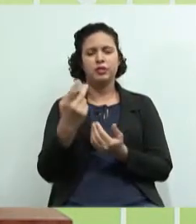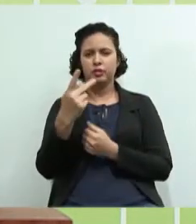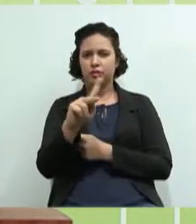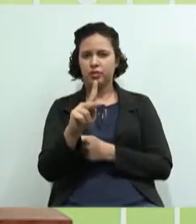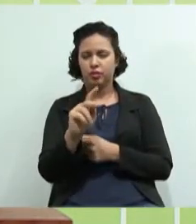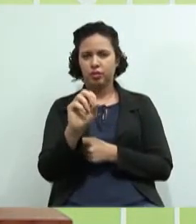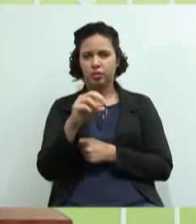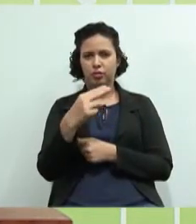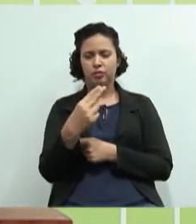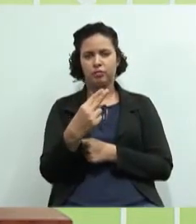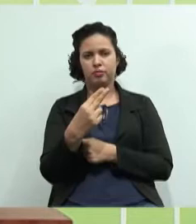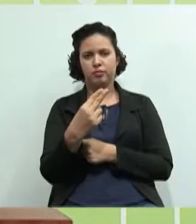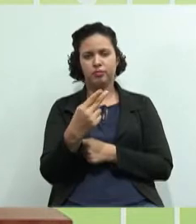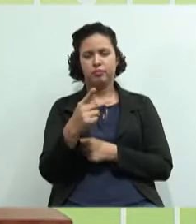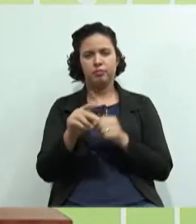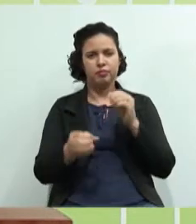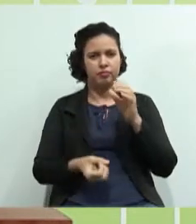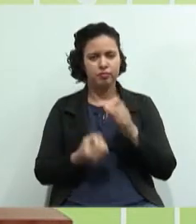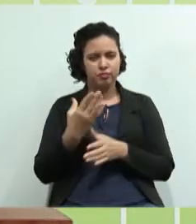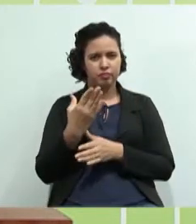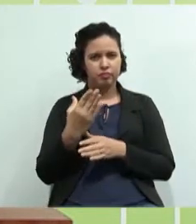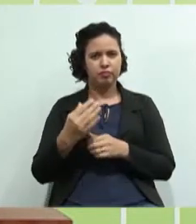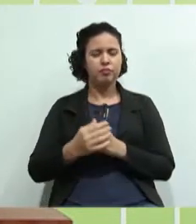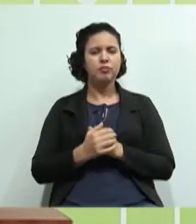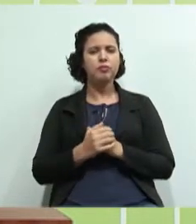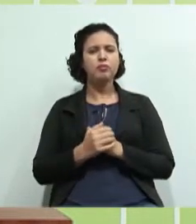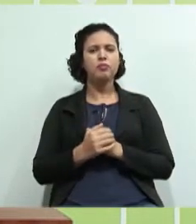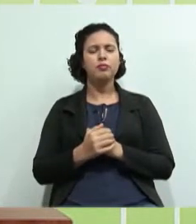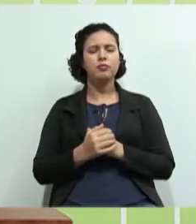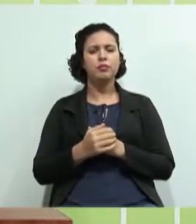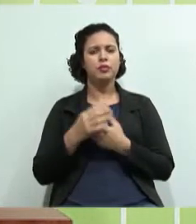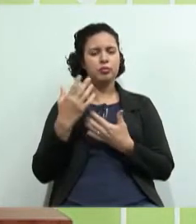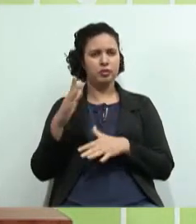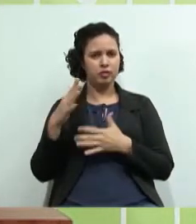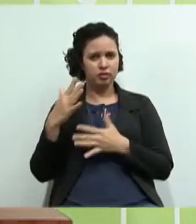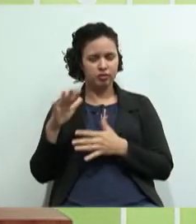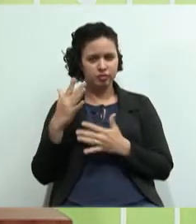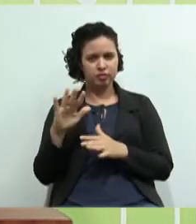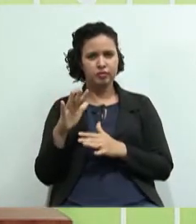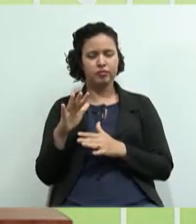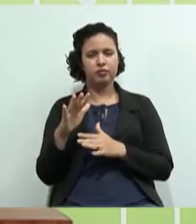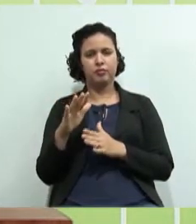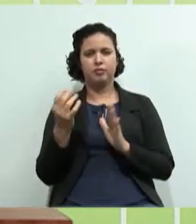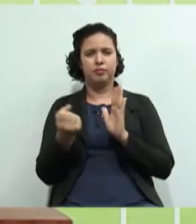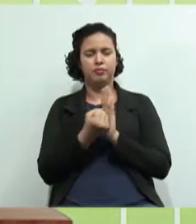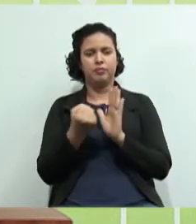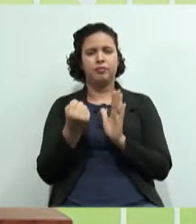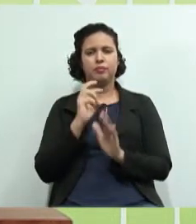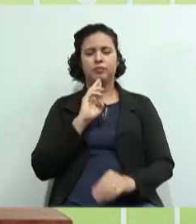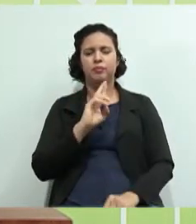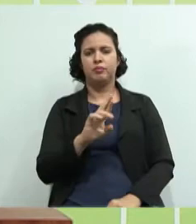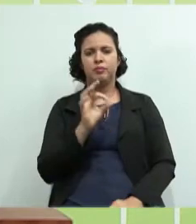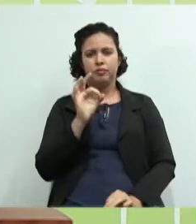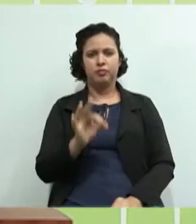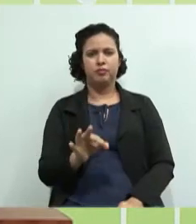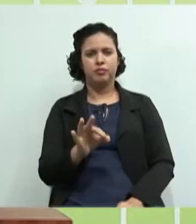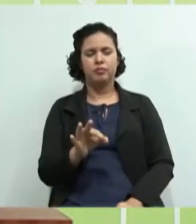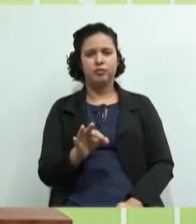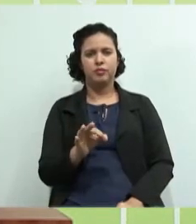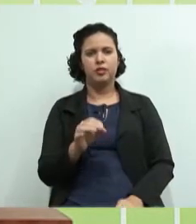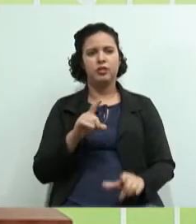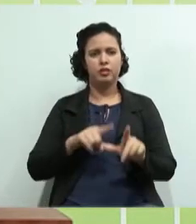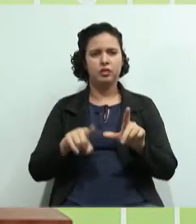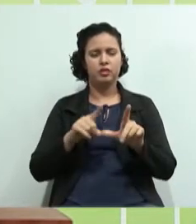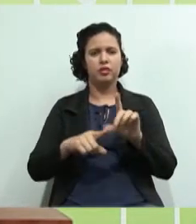de alguém que criou determinado objetivo. Tá? Então, parabéns aos alunos que marcaram a resposta correta, letra B